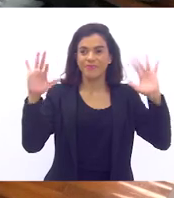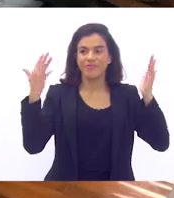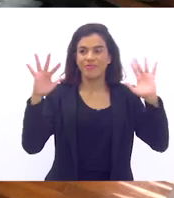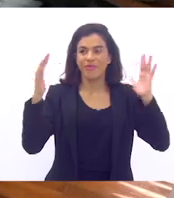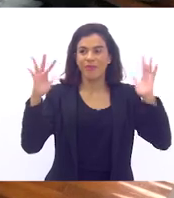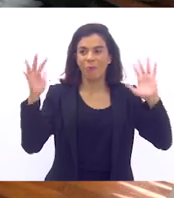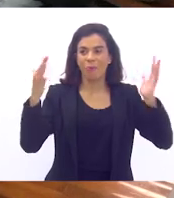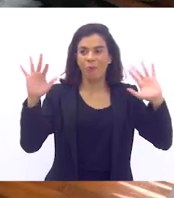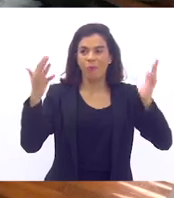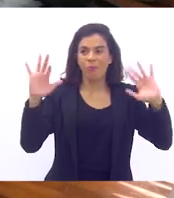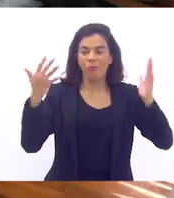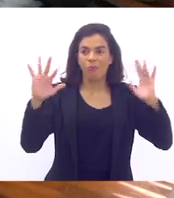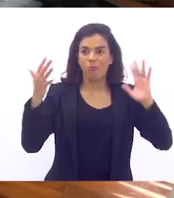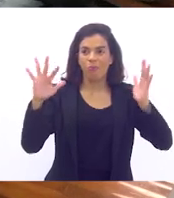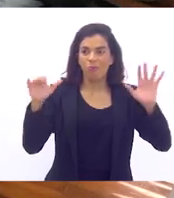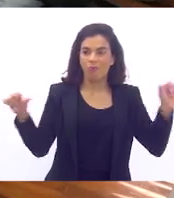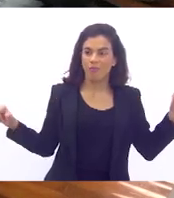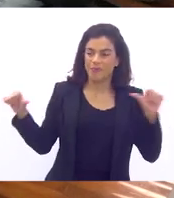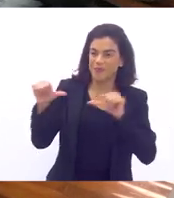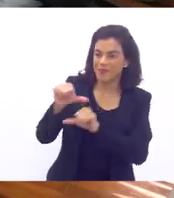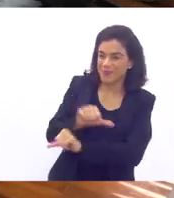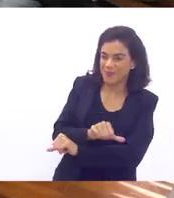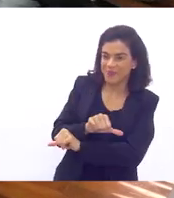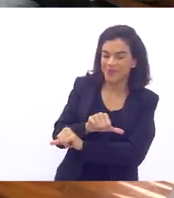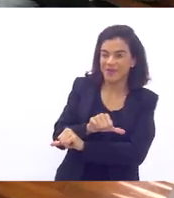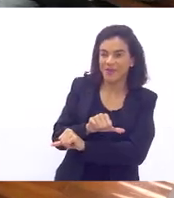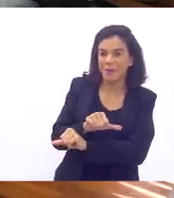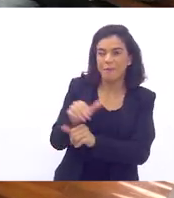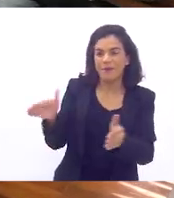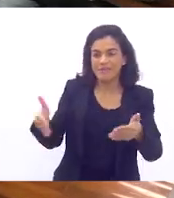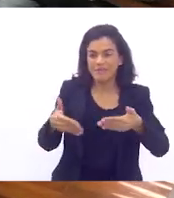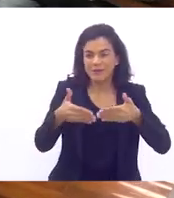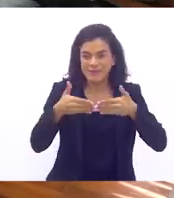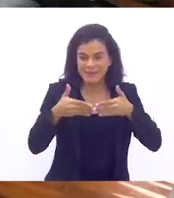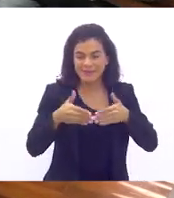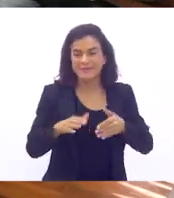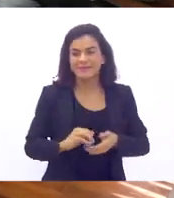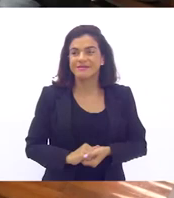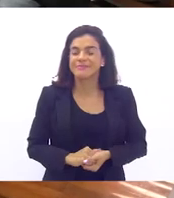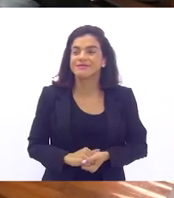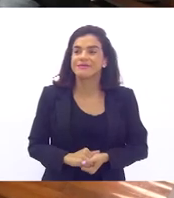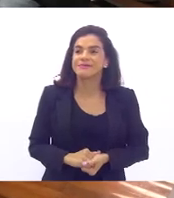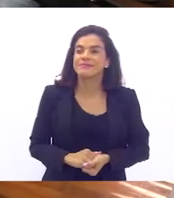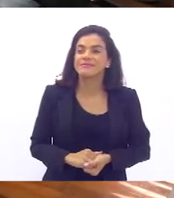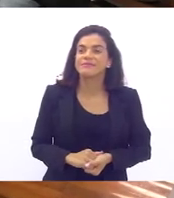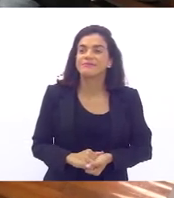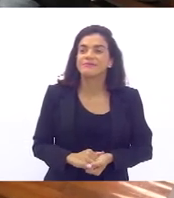com a transfiro a presidência vem para cá para fazer o encerramento aí as últimas falas